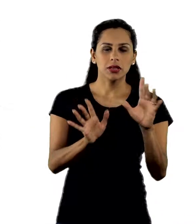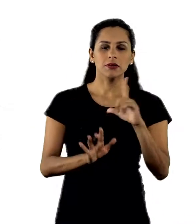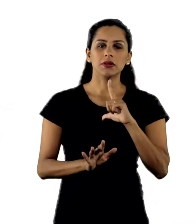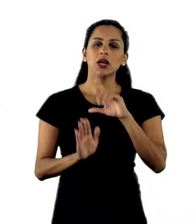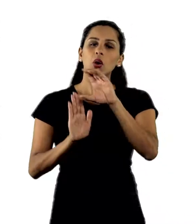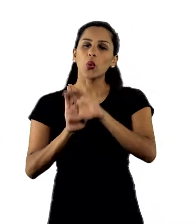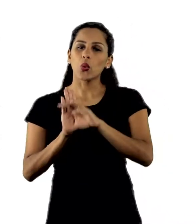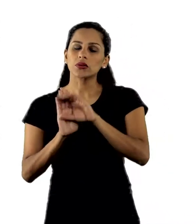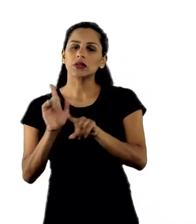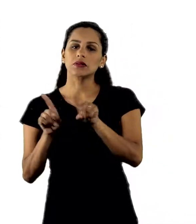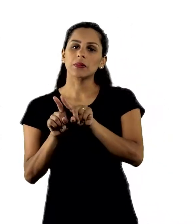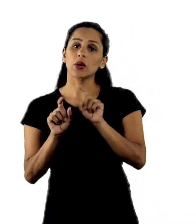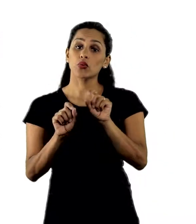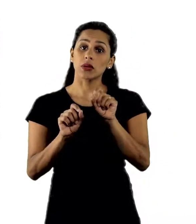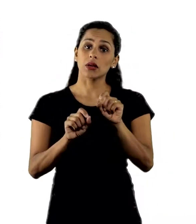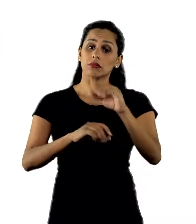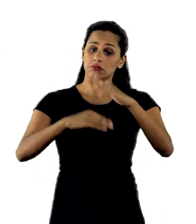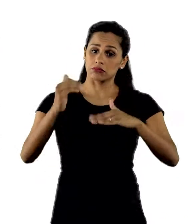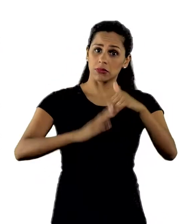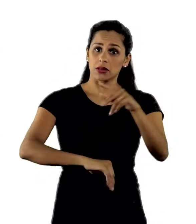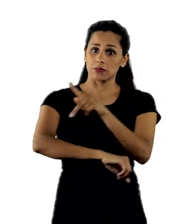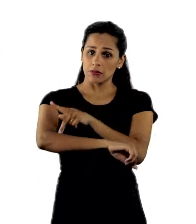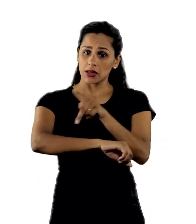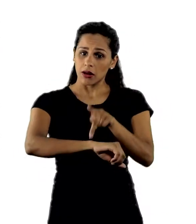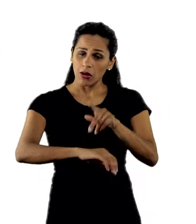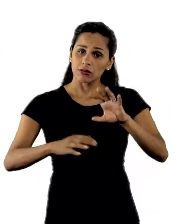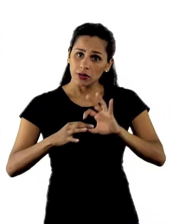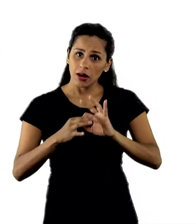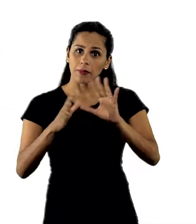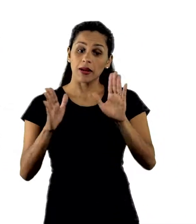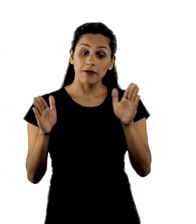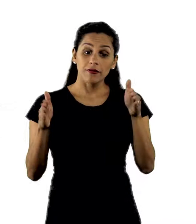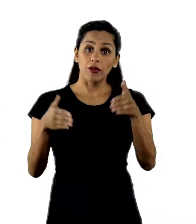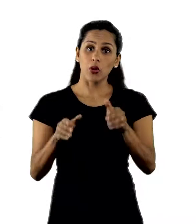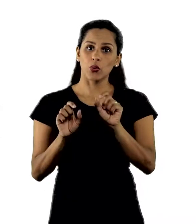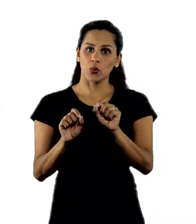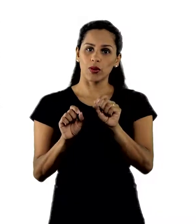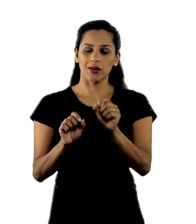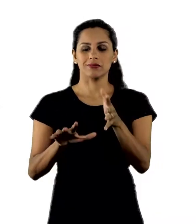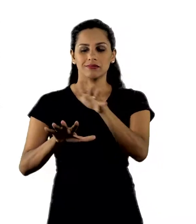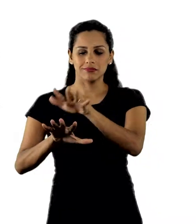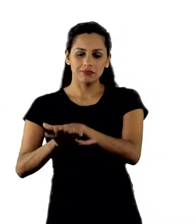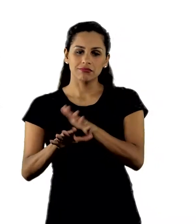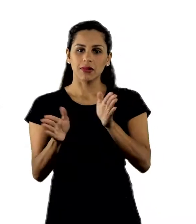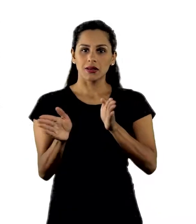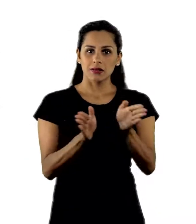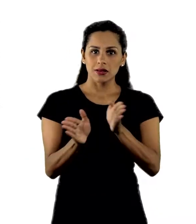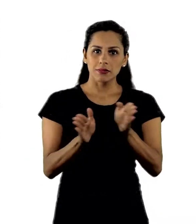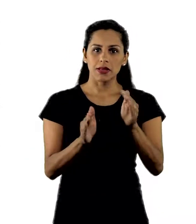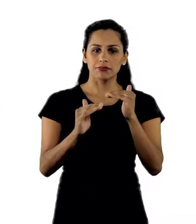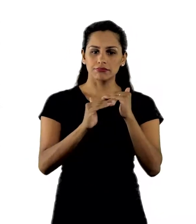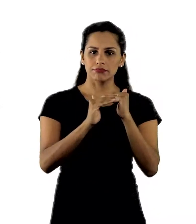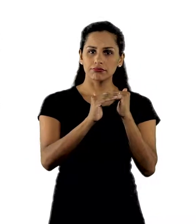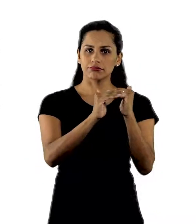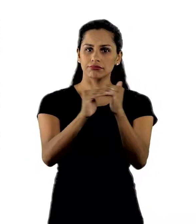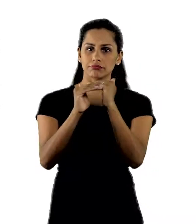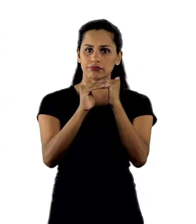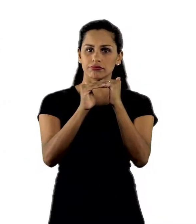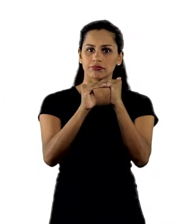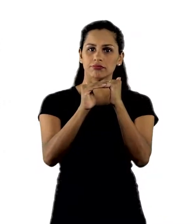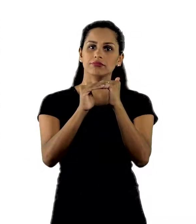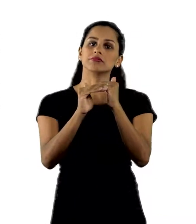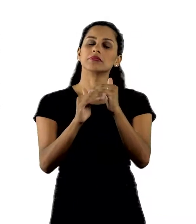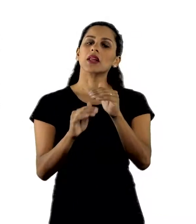relacionados a práticas pedagógicas abertas com enfoque em inclusão acessibilidade e equidade e